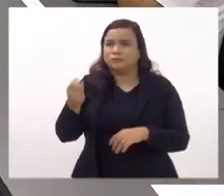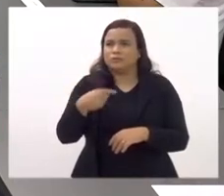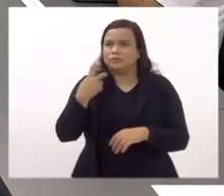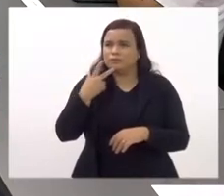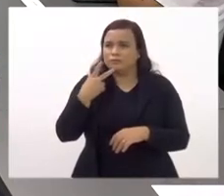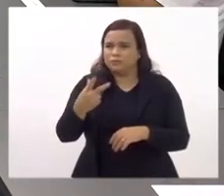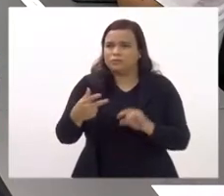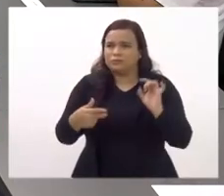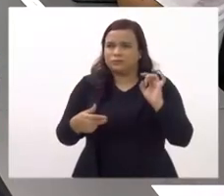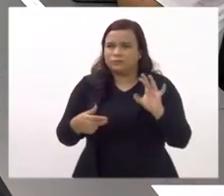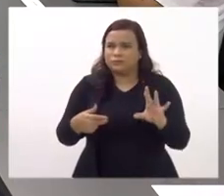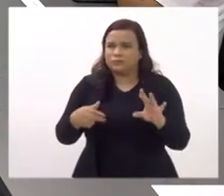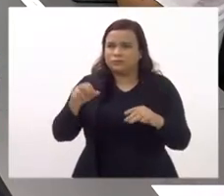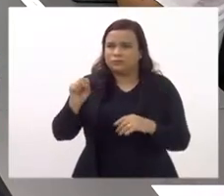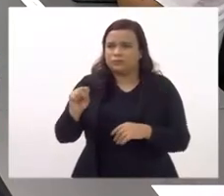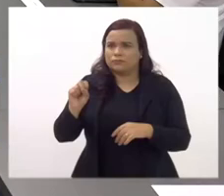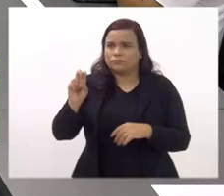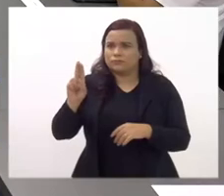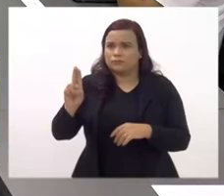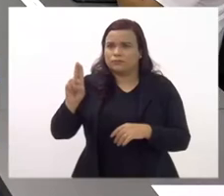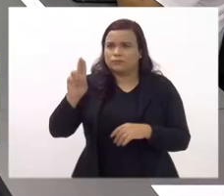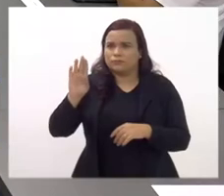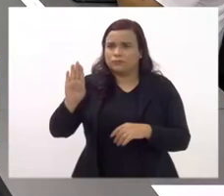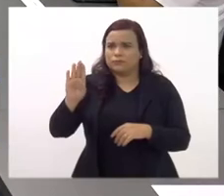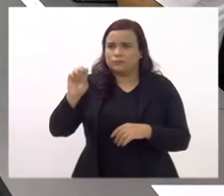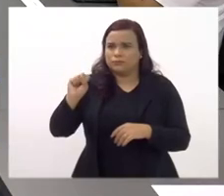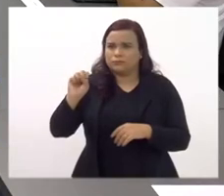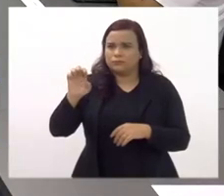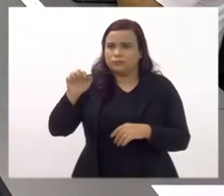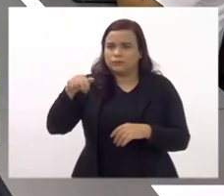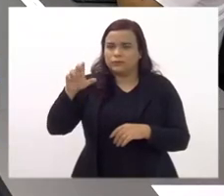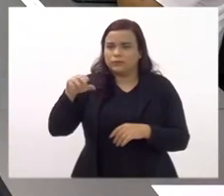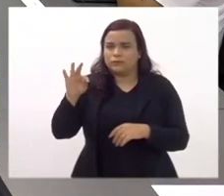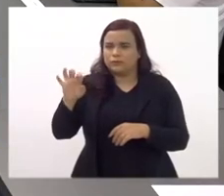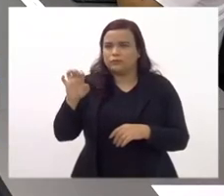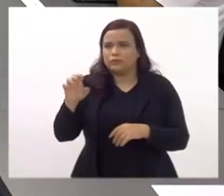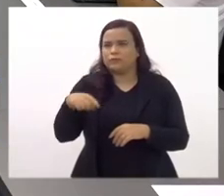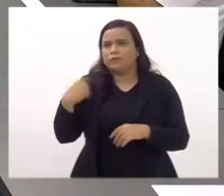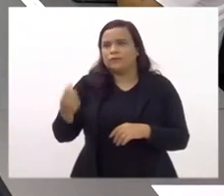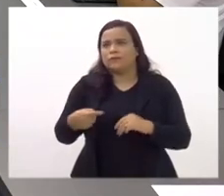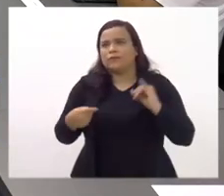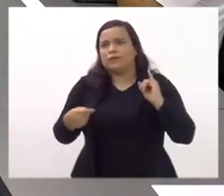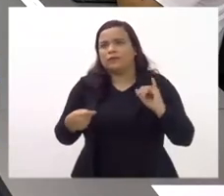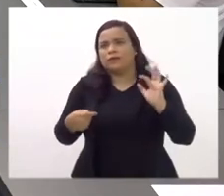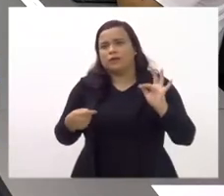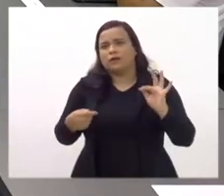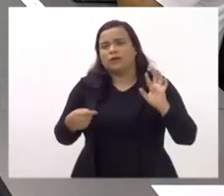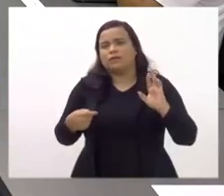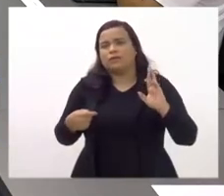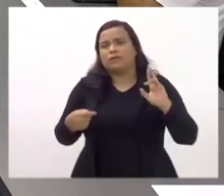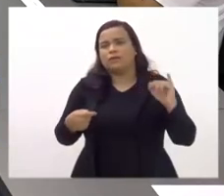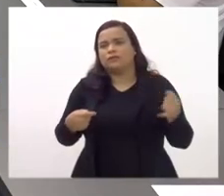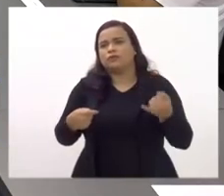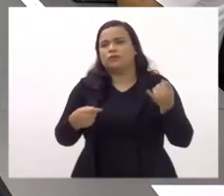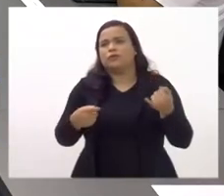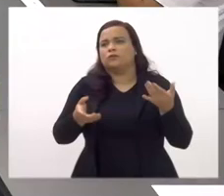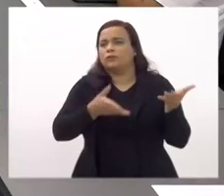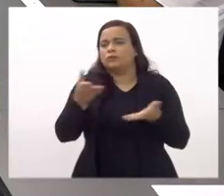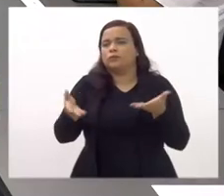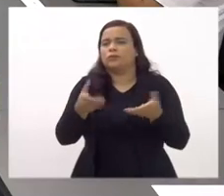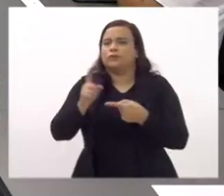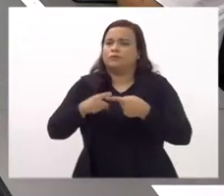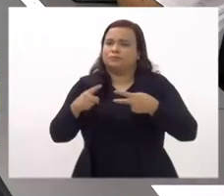do subsequente e não do concomitante. E nós, do IFRJ, tratamos concomitante